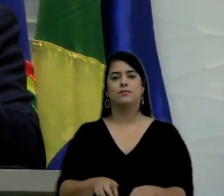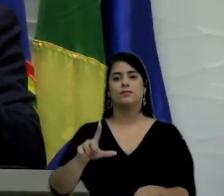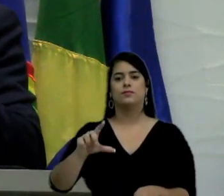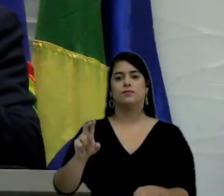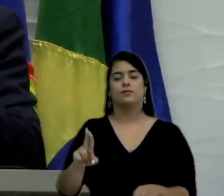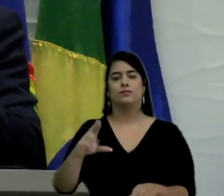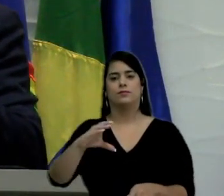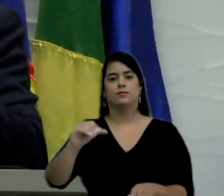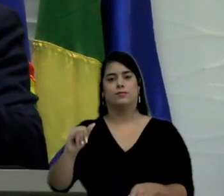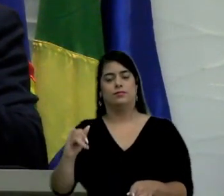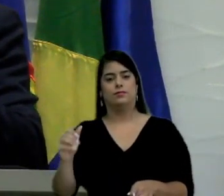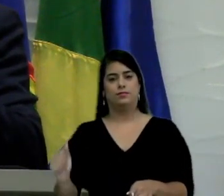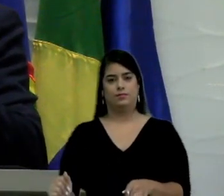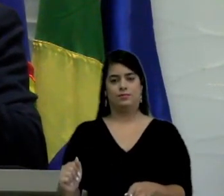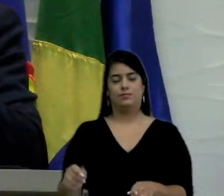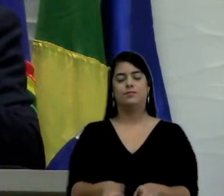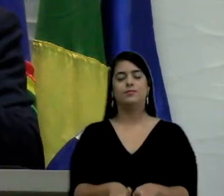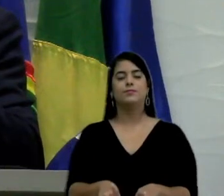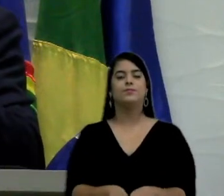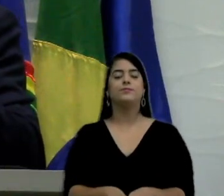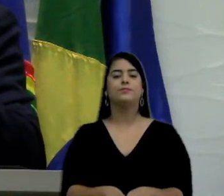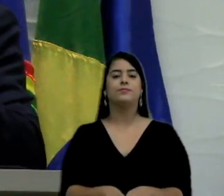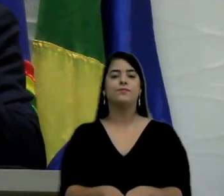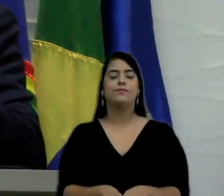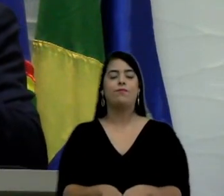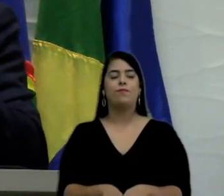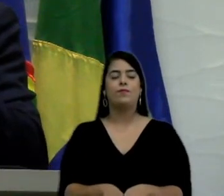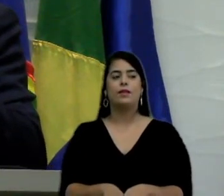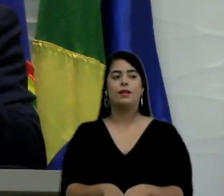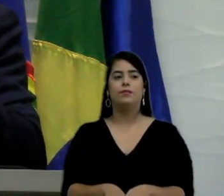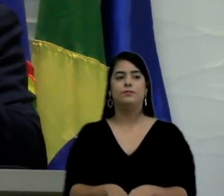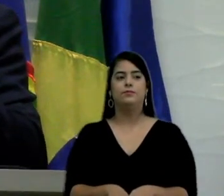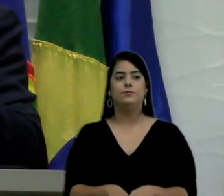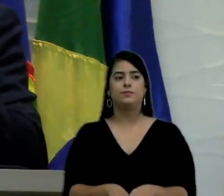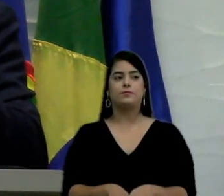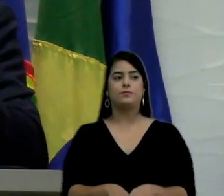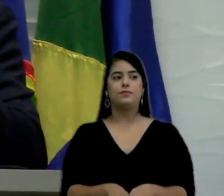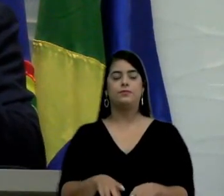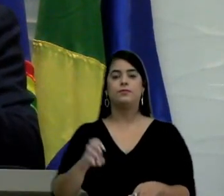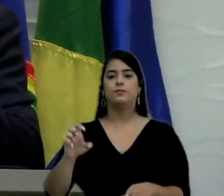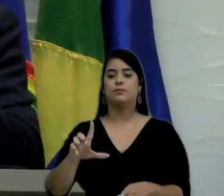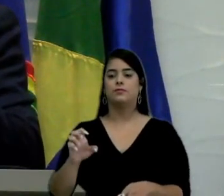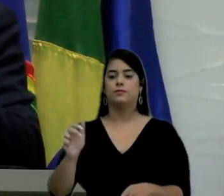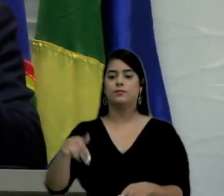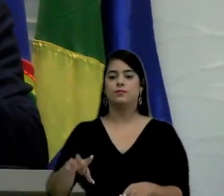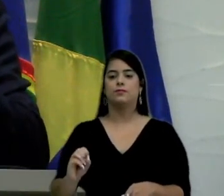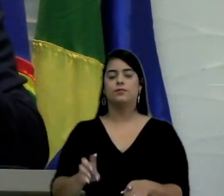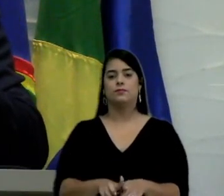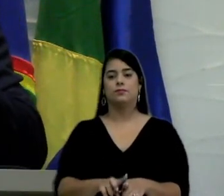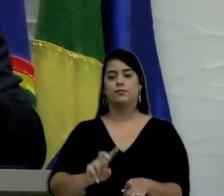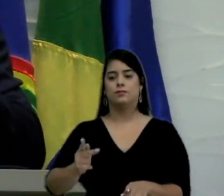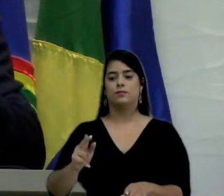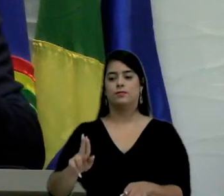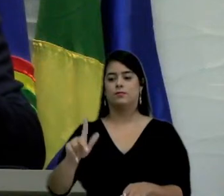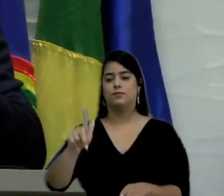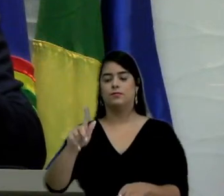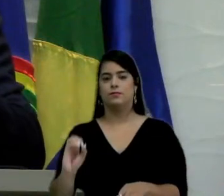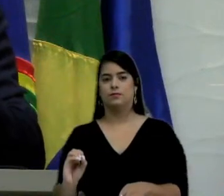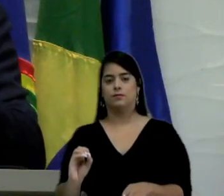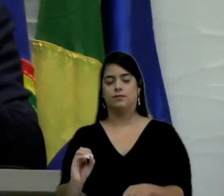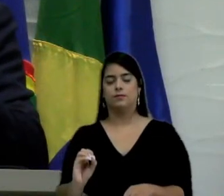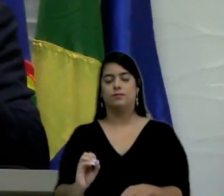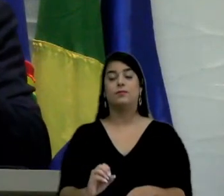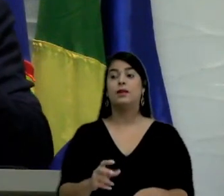Lúcia né a mãe de Raquel de Silvana a seu Heleno né a do bar presidente também